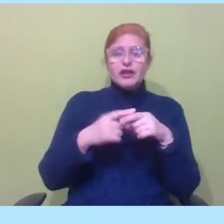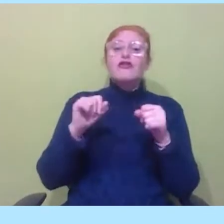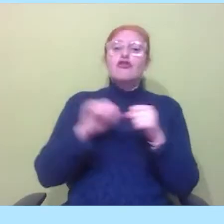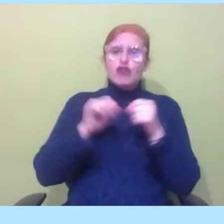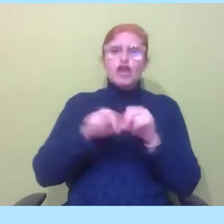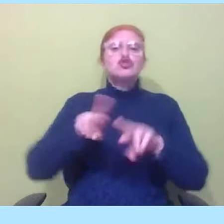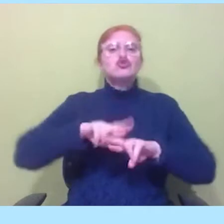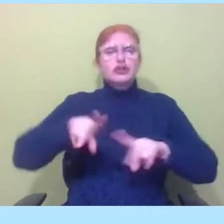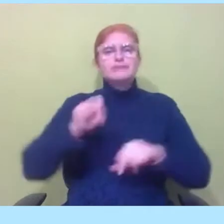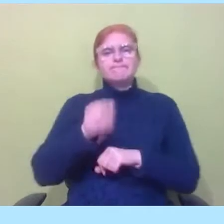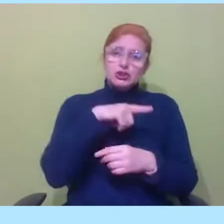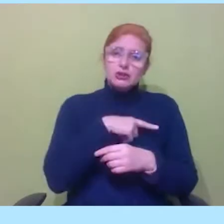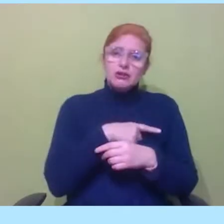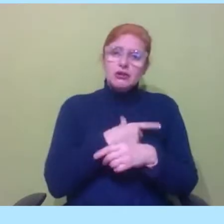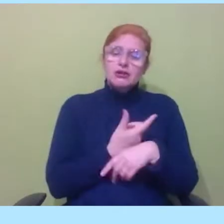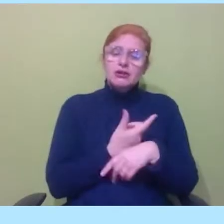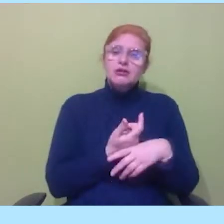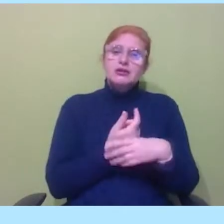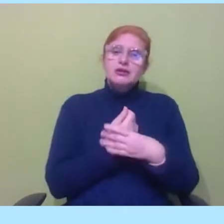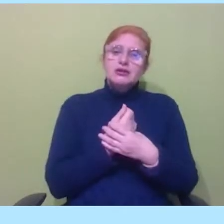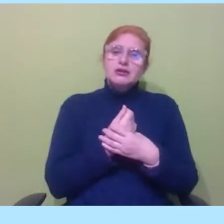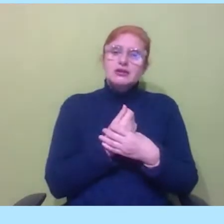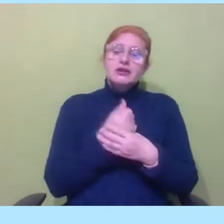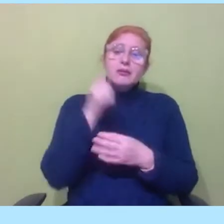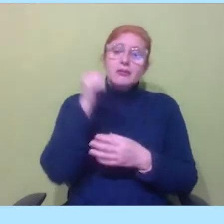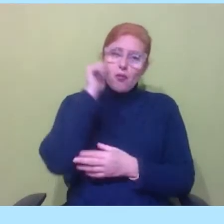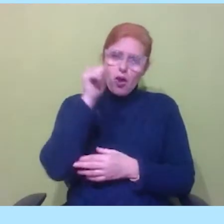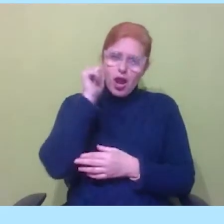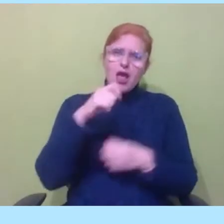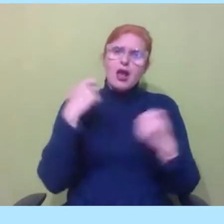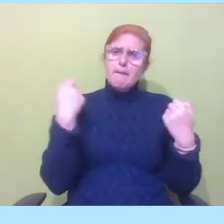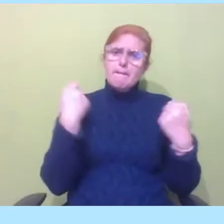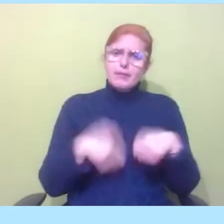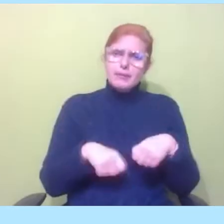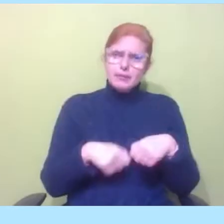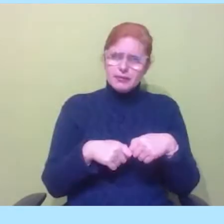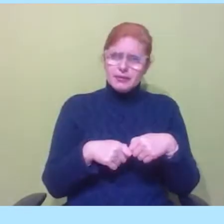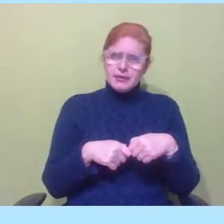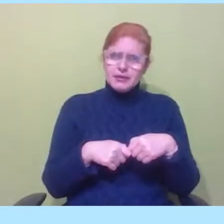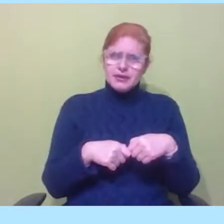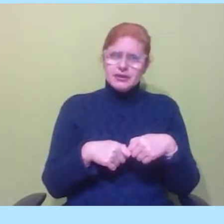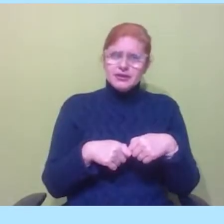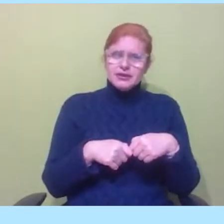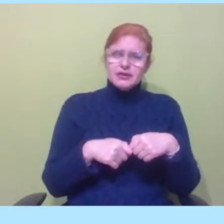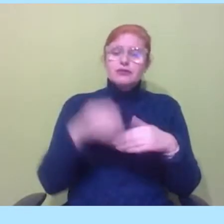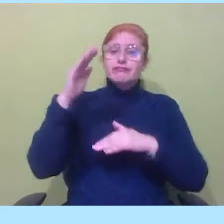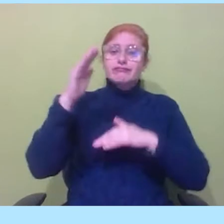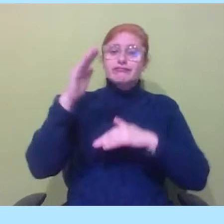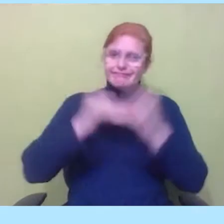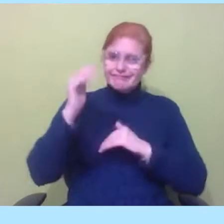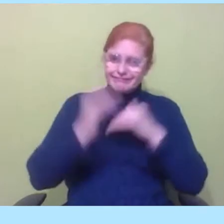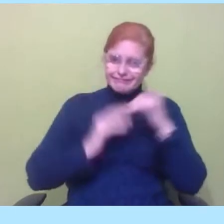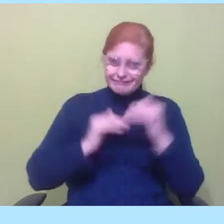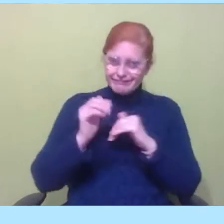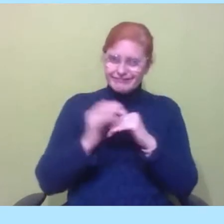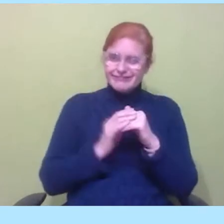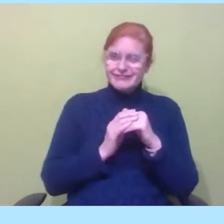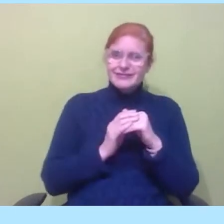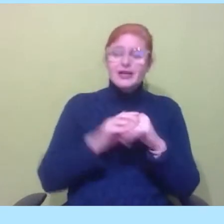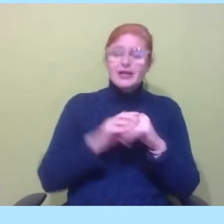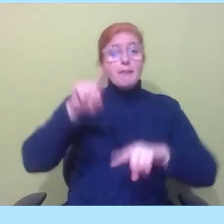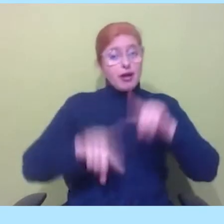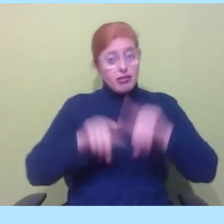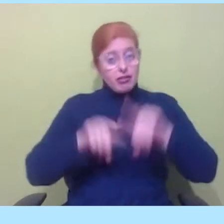termos mulheres capazes de produzir material e